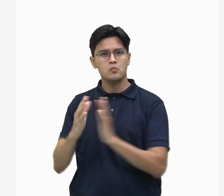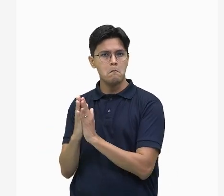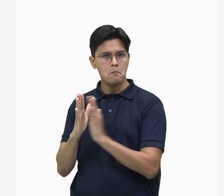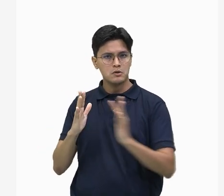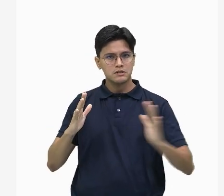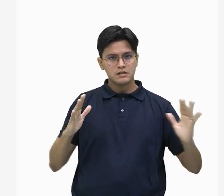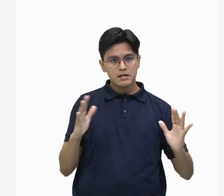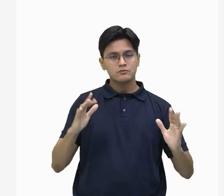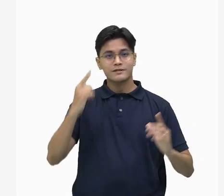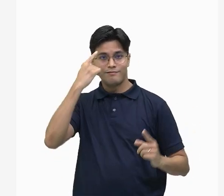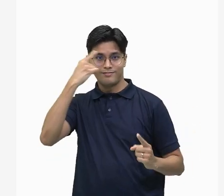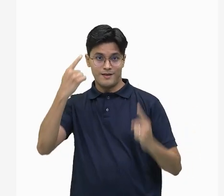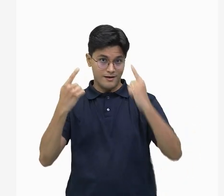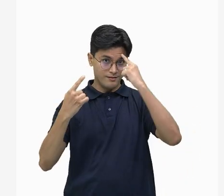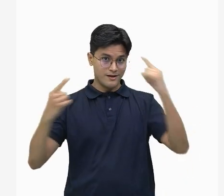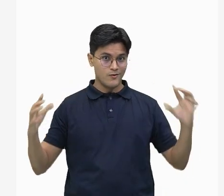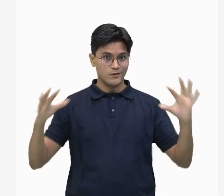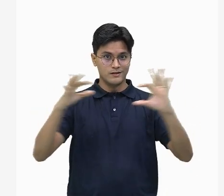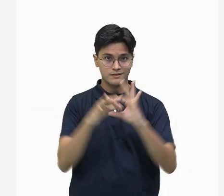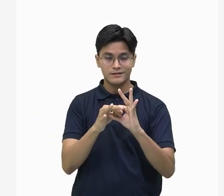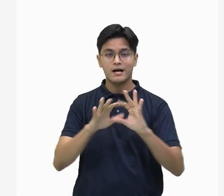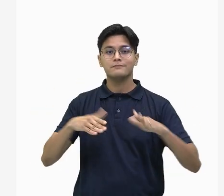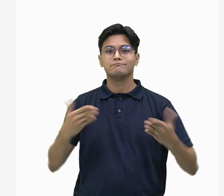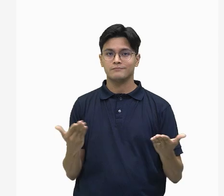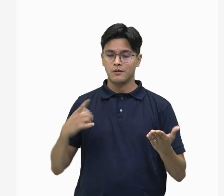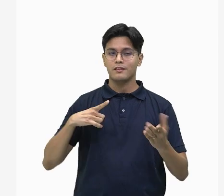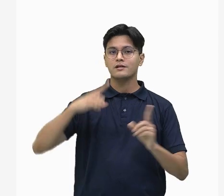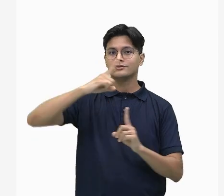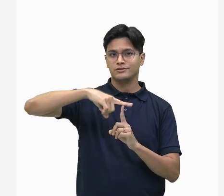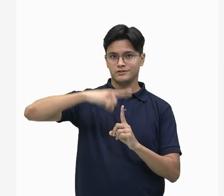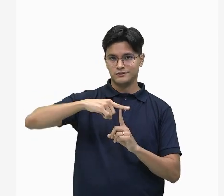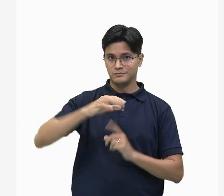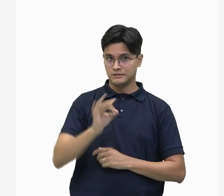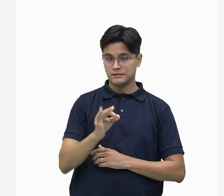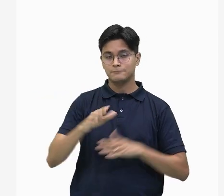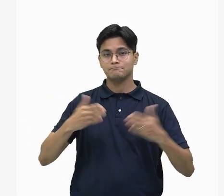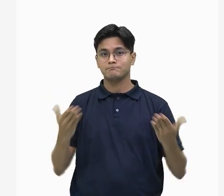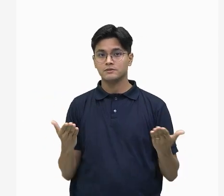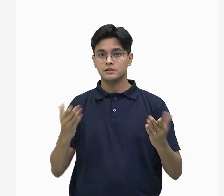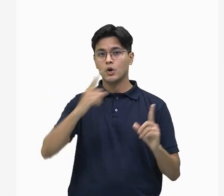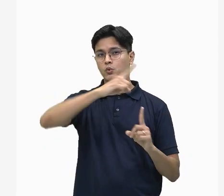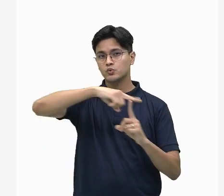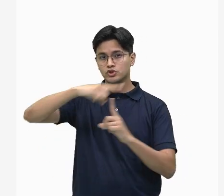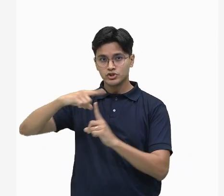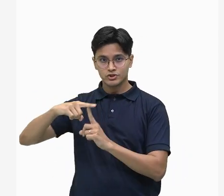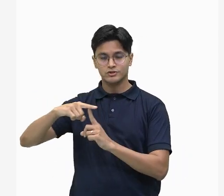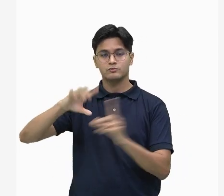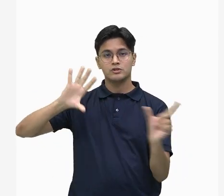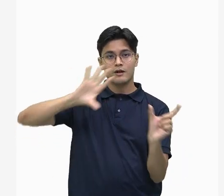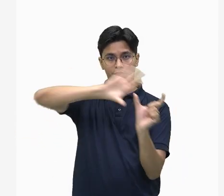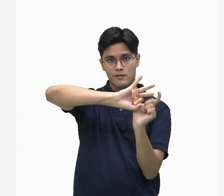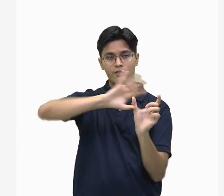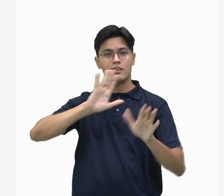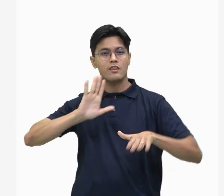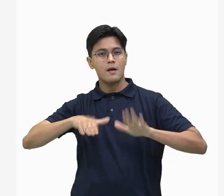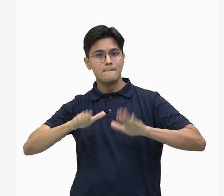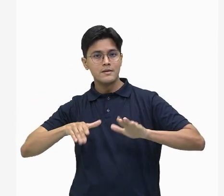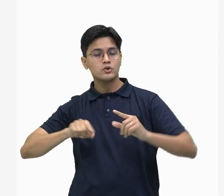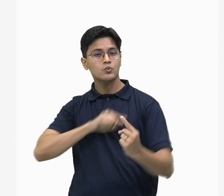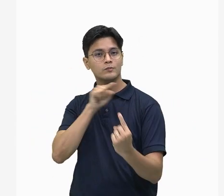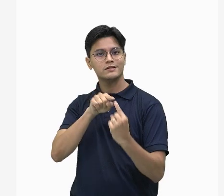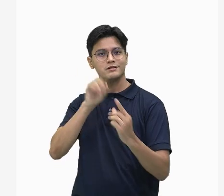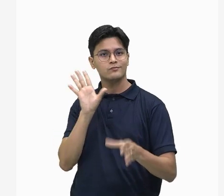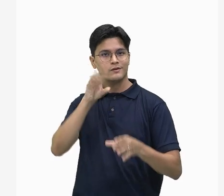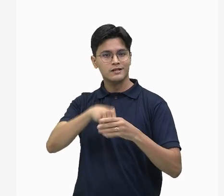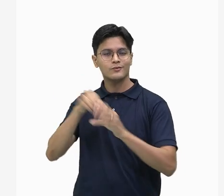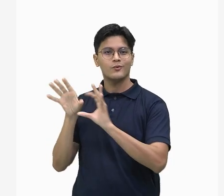conectar ideias, ela vai ter a sua classificação, tá? Então, a classificação das conjunções depende da sua função desempenhada dentro desse